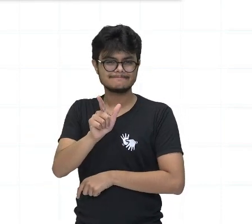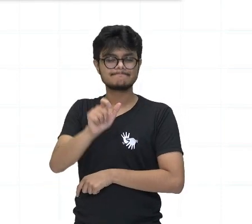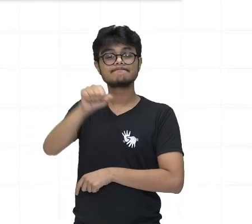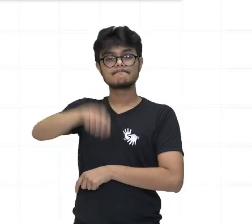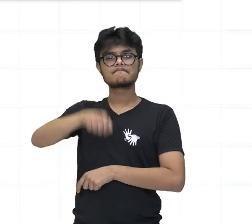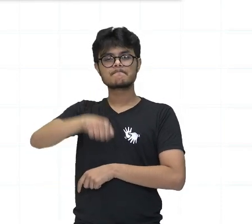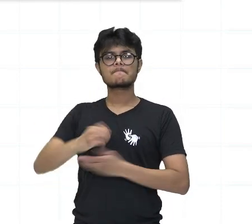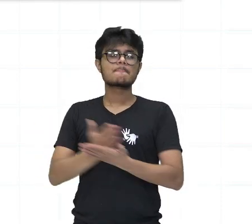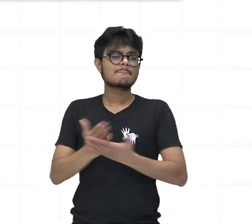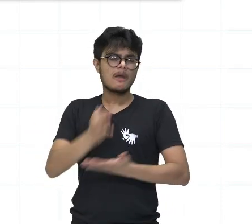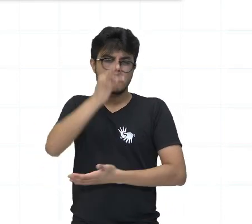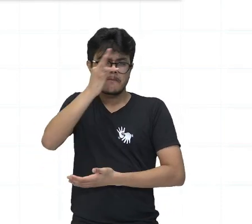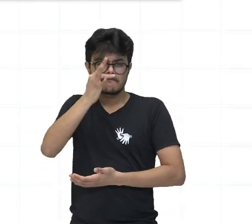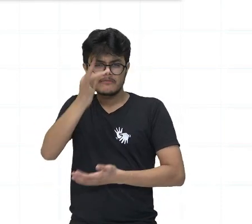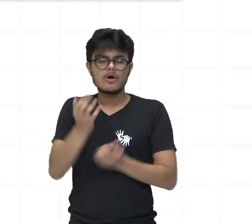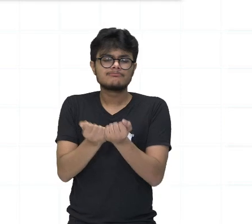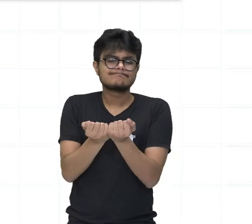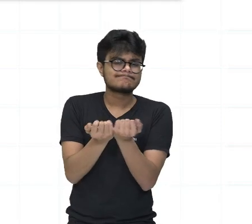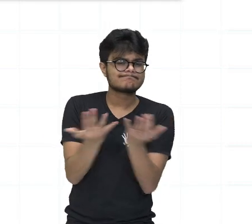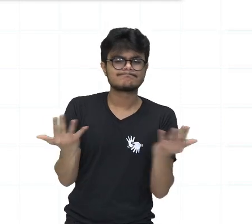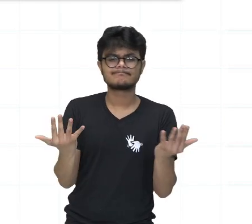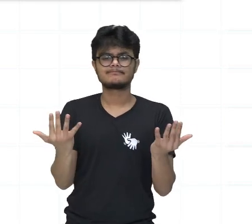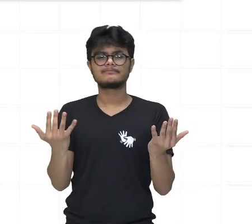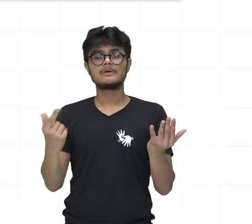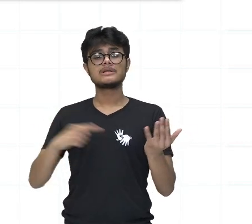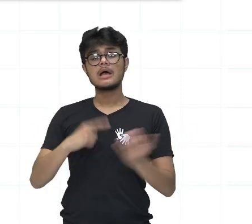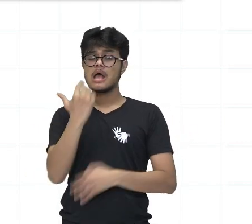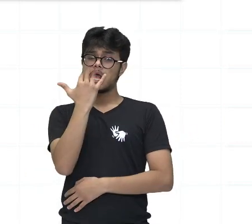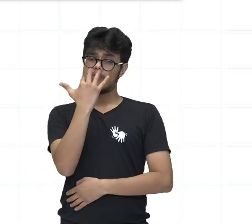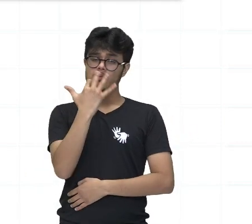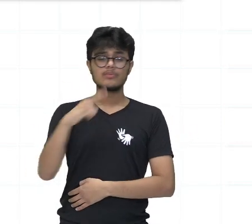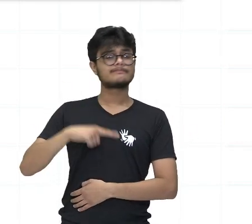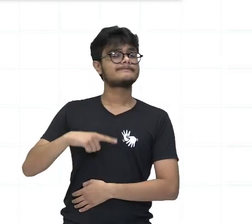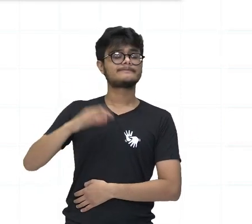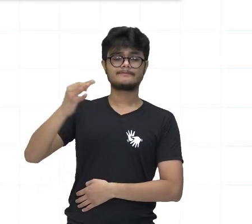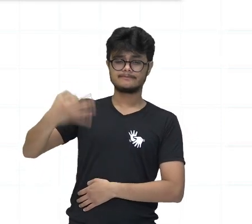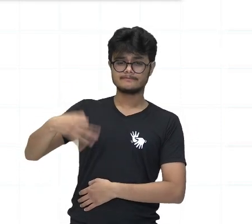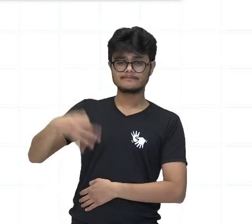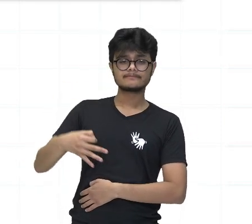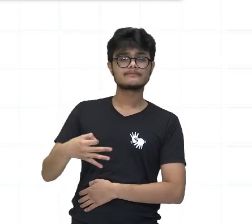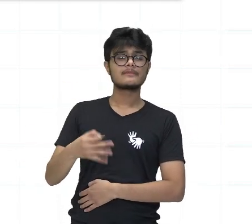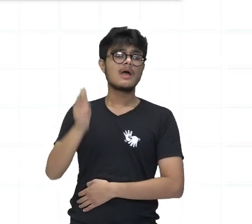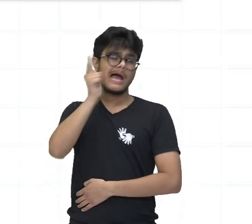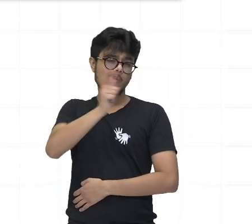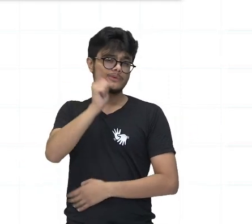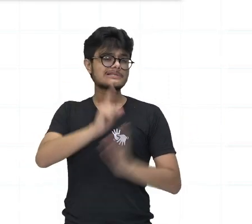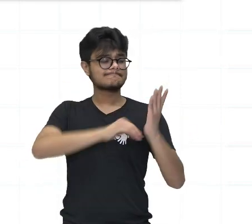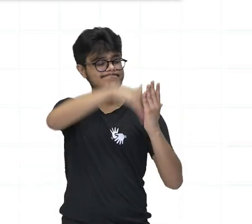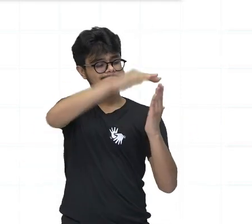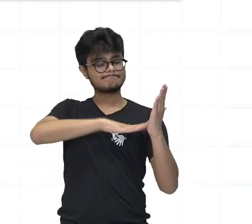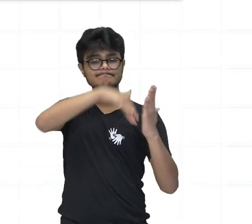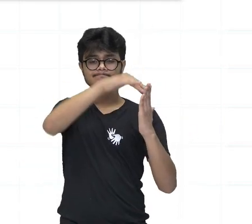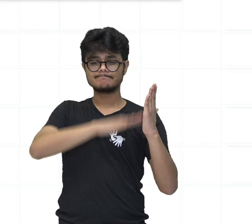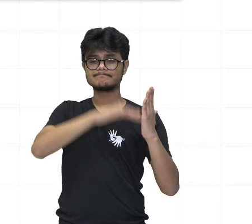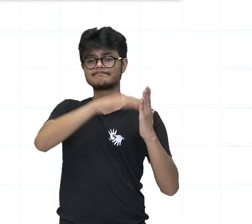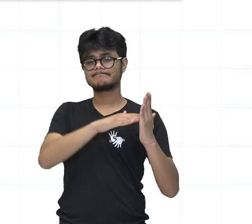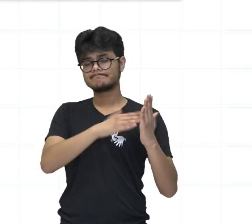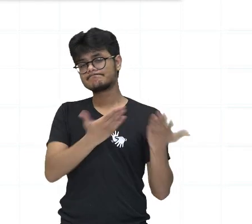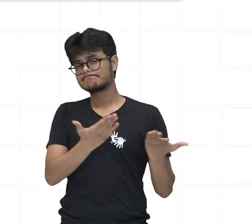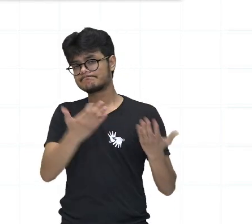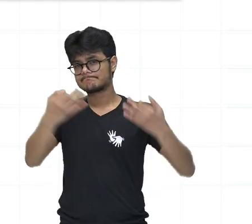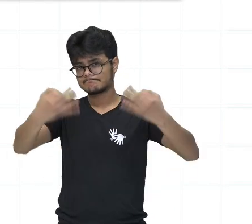determinadas plantas. É uma substância colorida que confere cor a um material e pode ser diluída